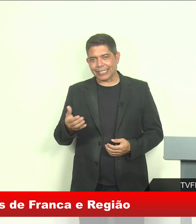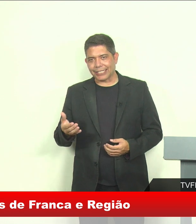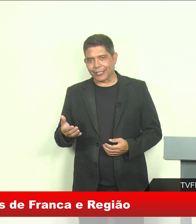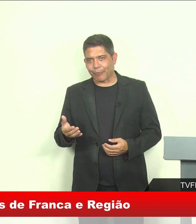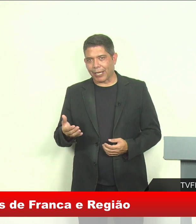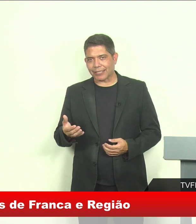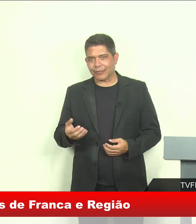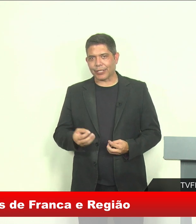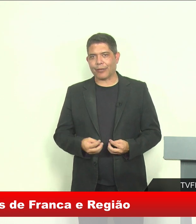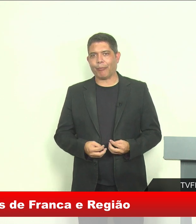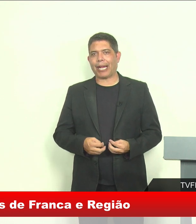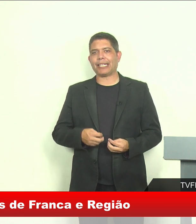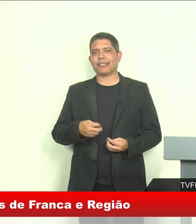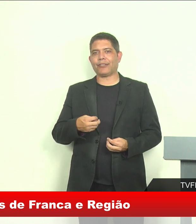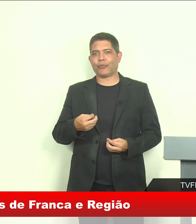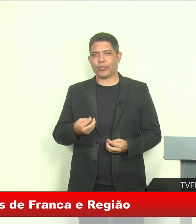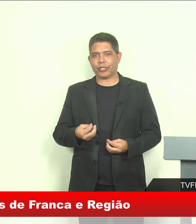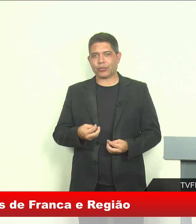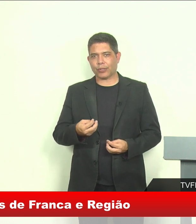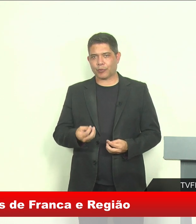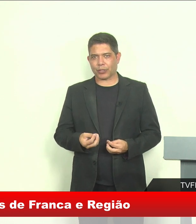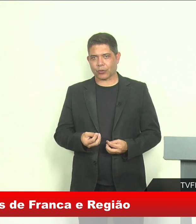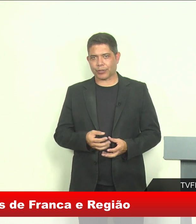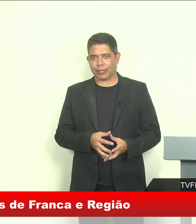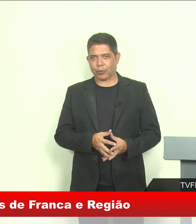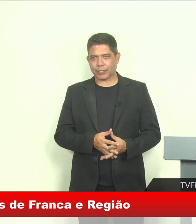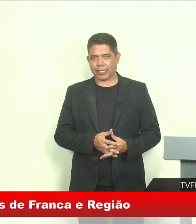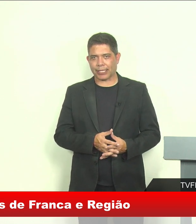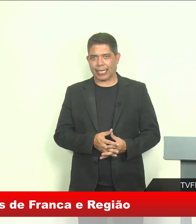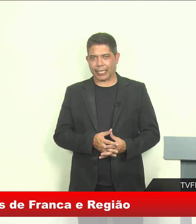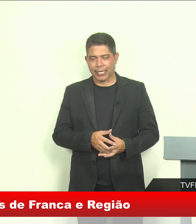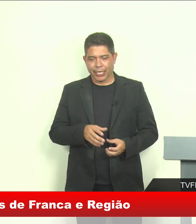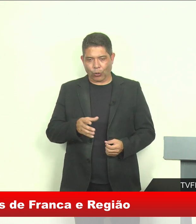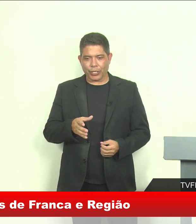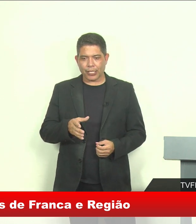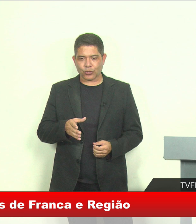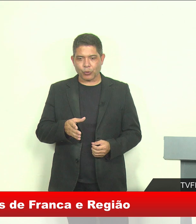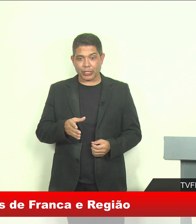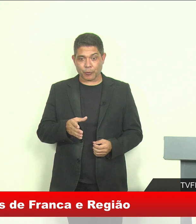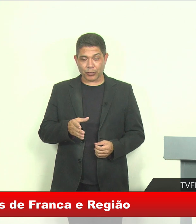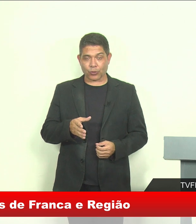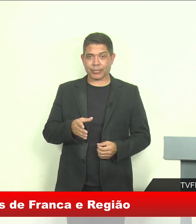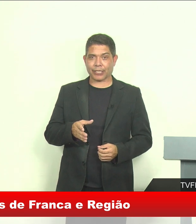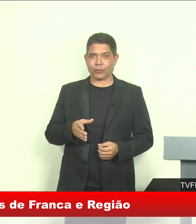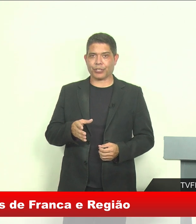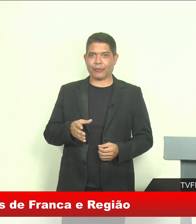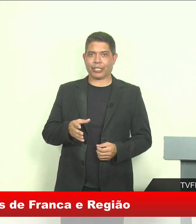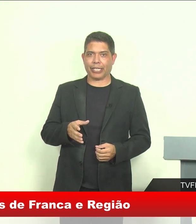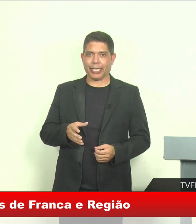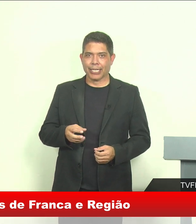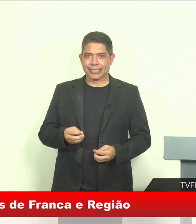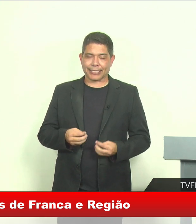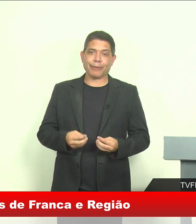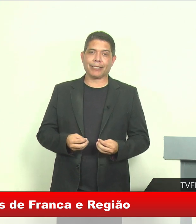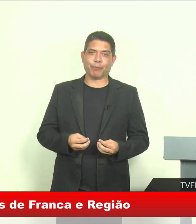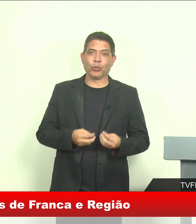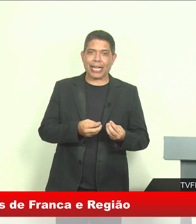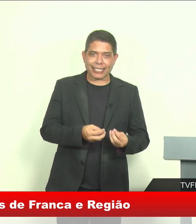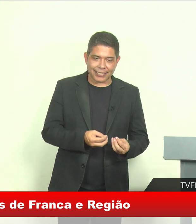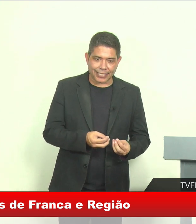a cada dia que passa fica mais difícil das pessoas se aposentarem. Conheço muitas pessoas, inclusive, que